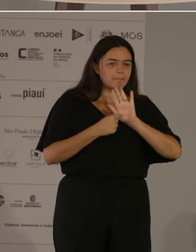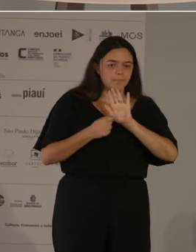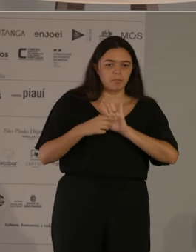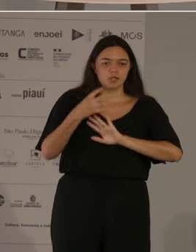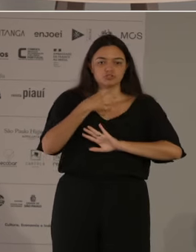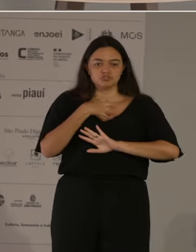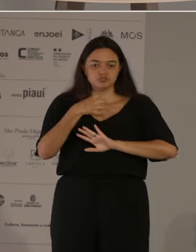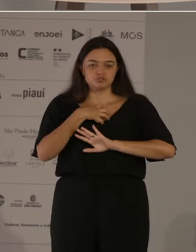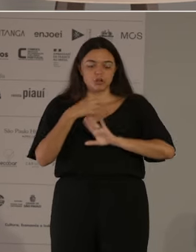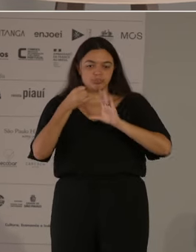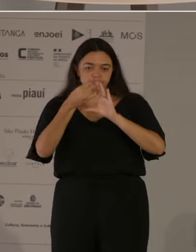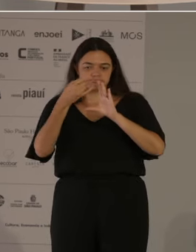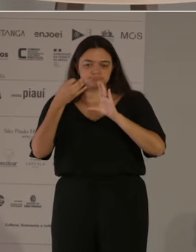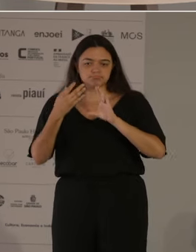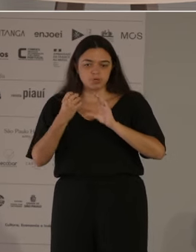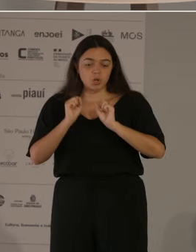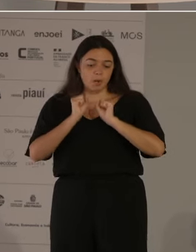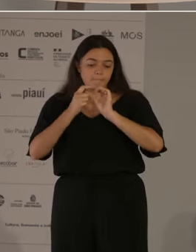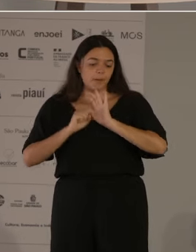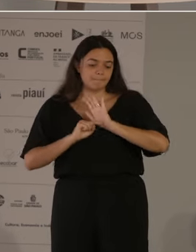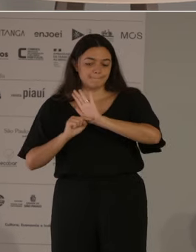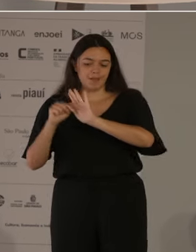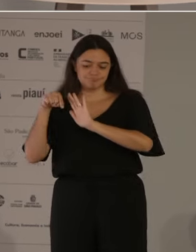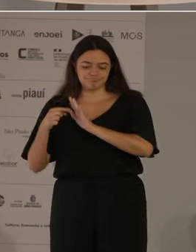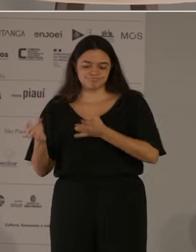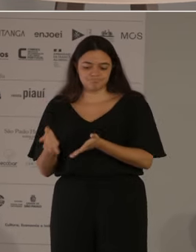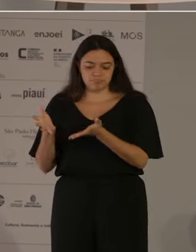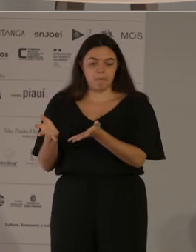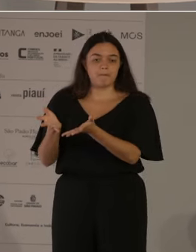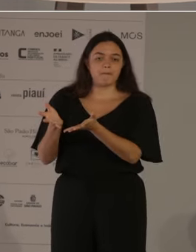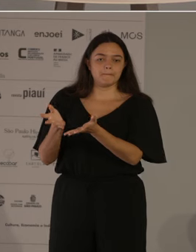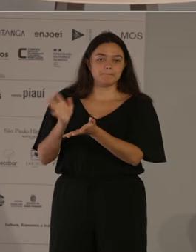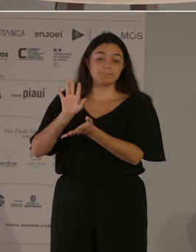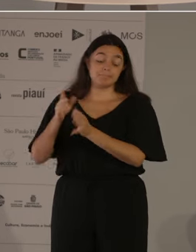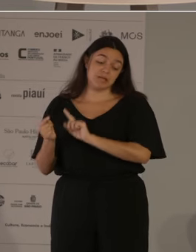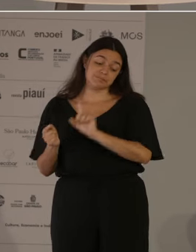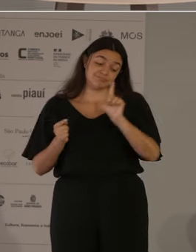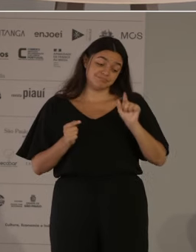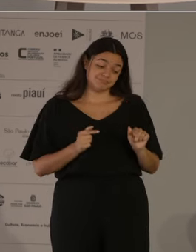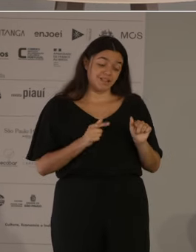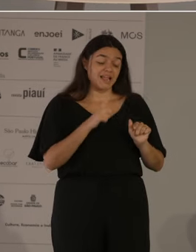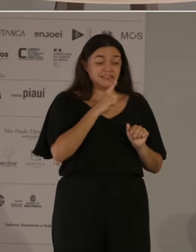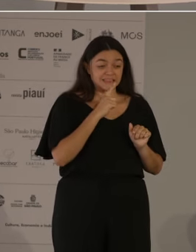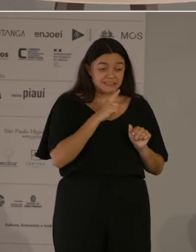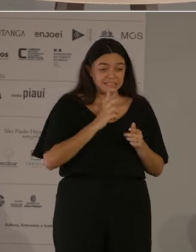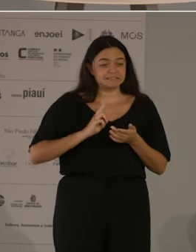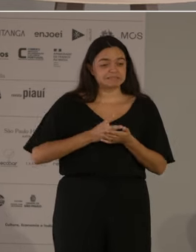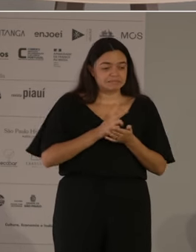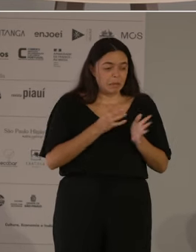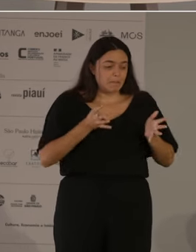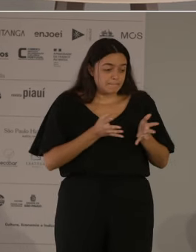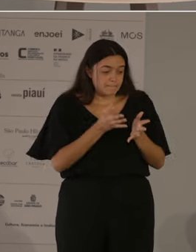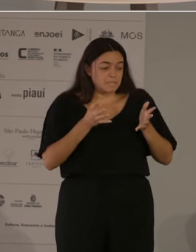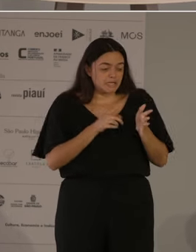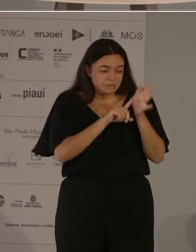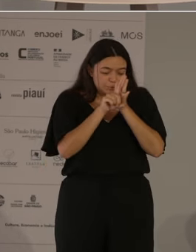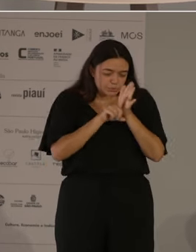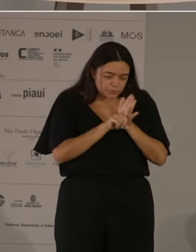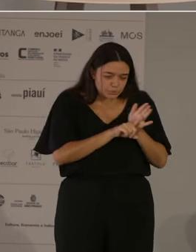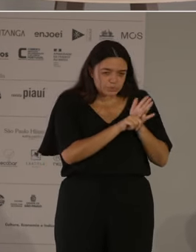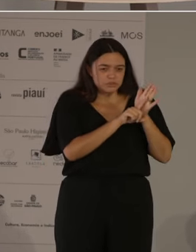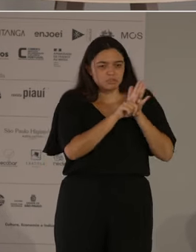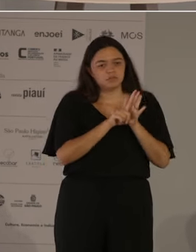elementos que pudessem corroborar essa hipótese, por um lado. E, por outro lado, hoje em dia a gente tem cada vez mais uma preponderância dos estudos